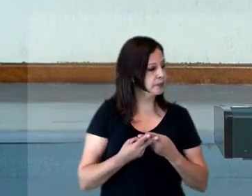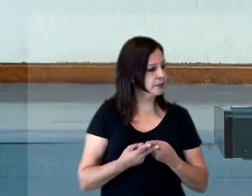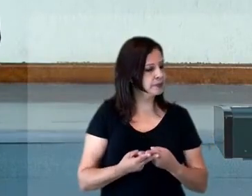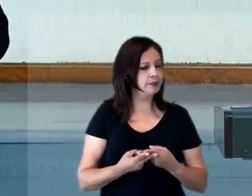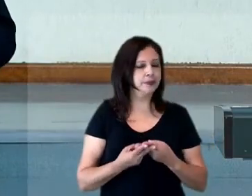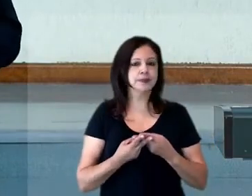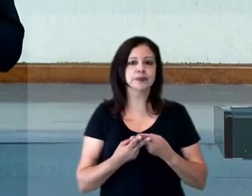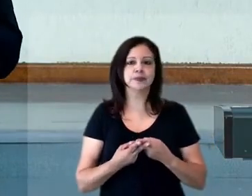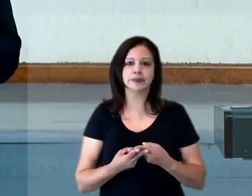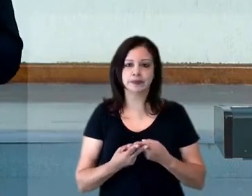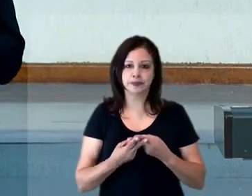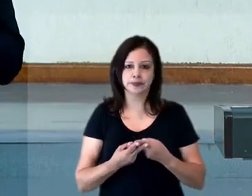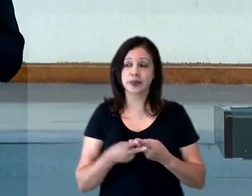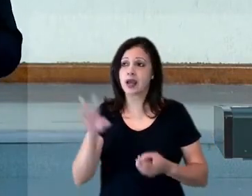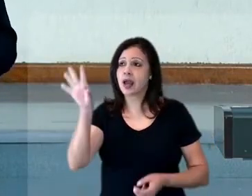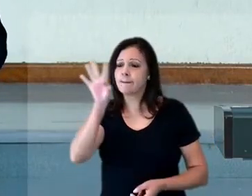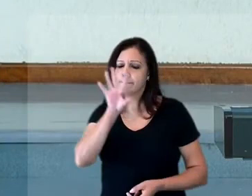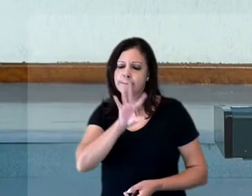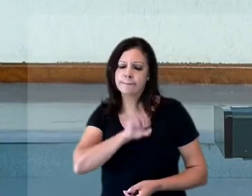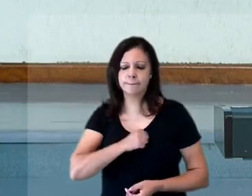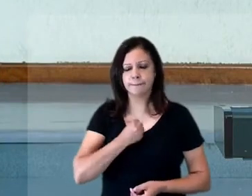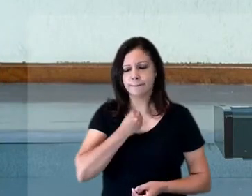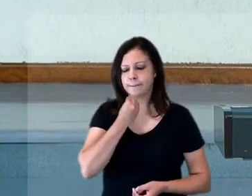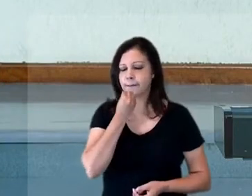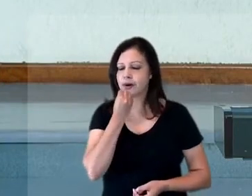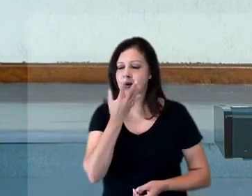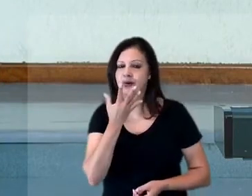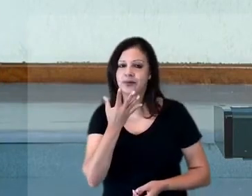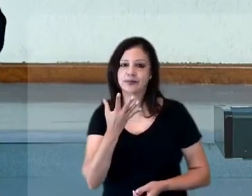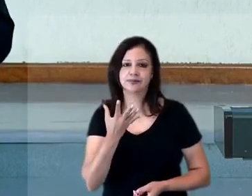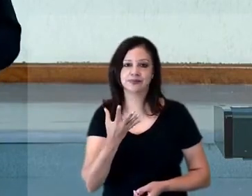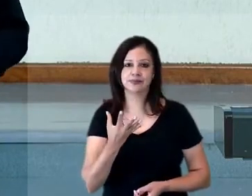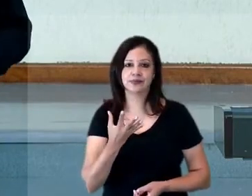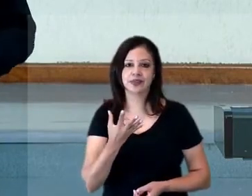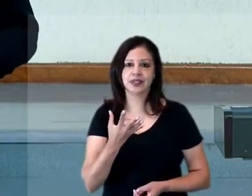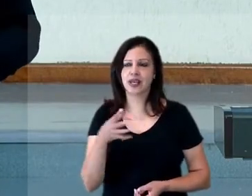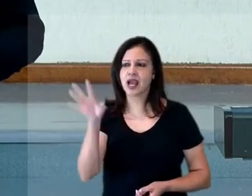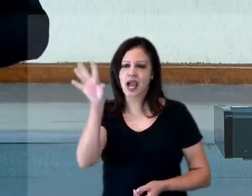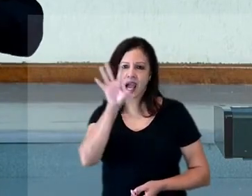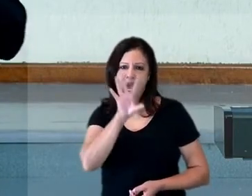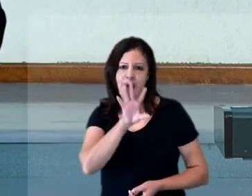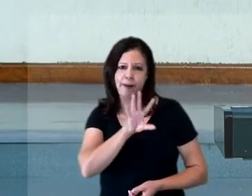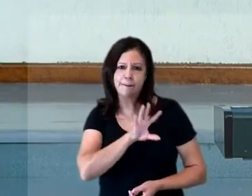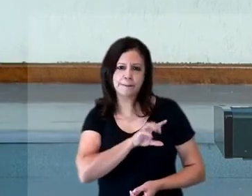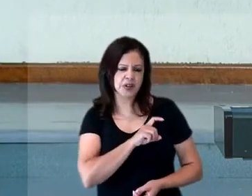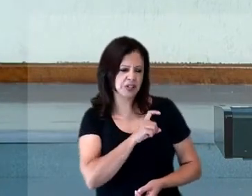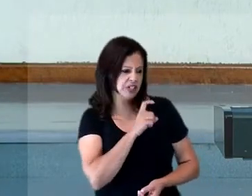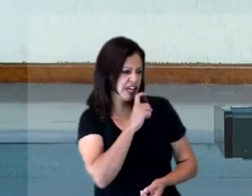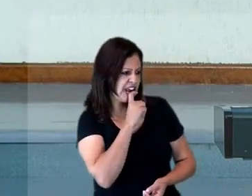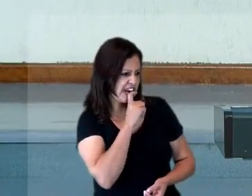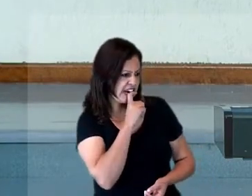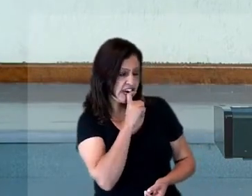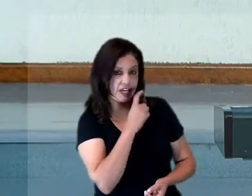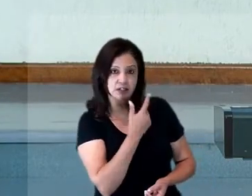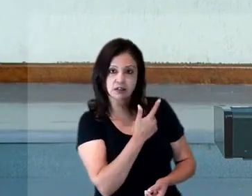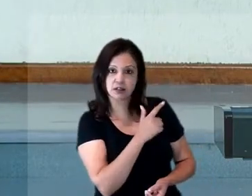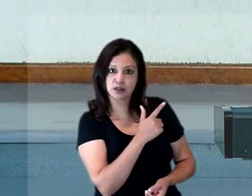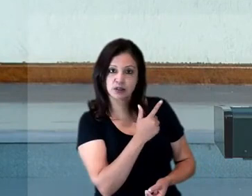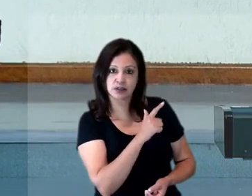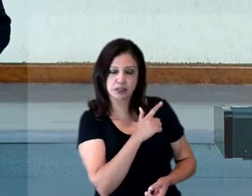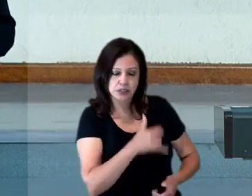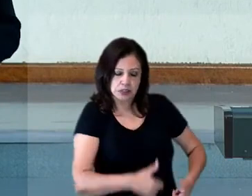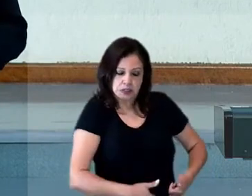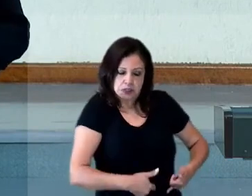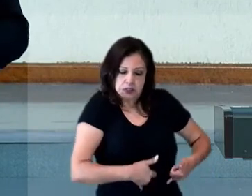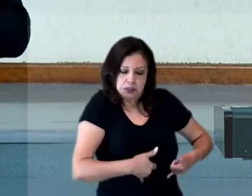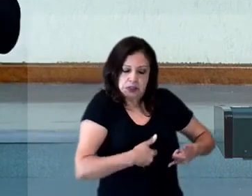Paulo diz um amor bondoso. Um amor que não inveja, que não se vangloria, que não se